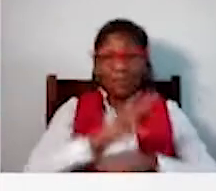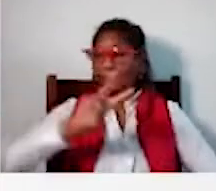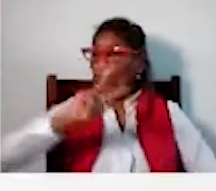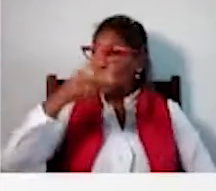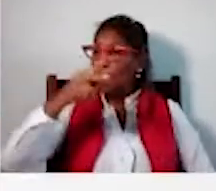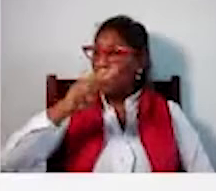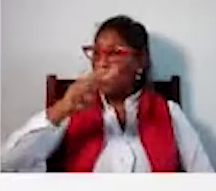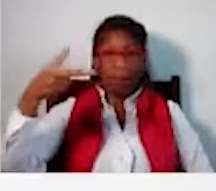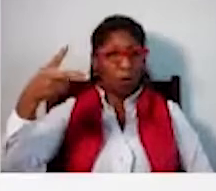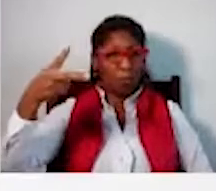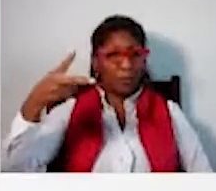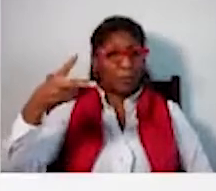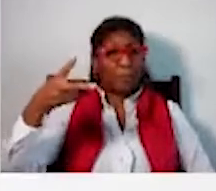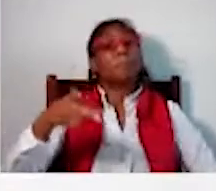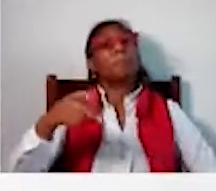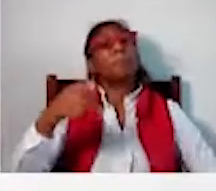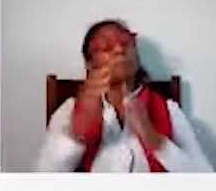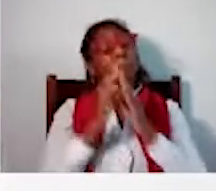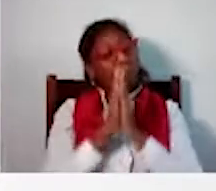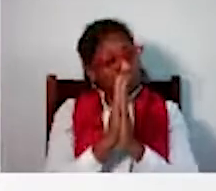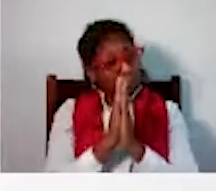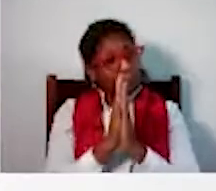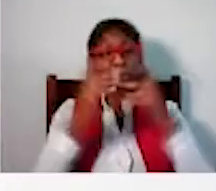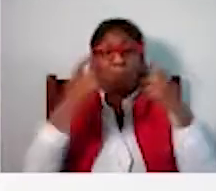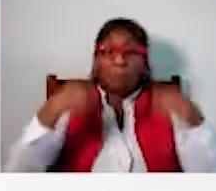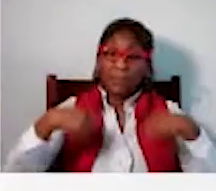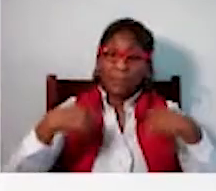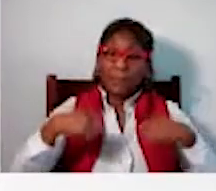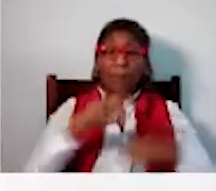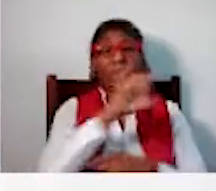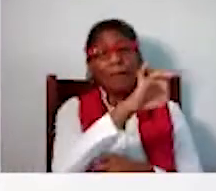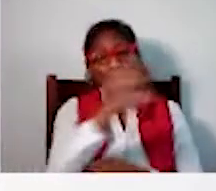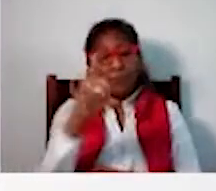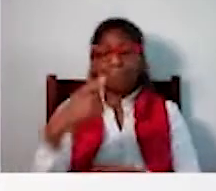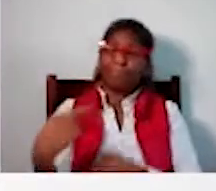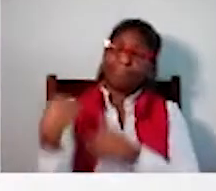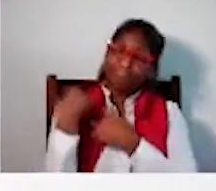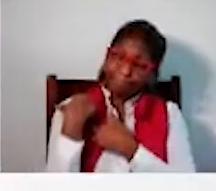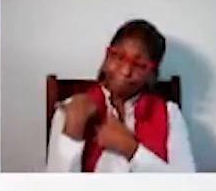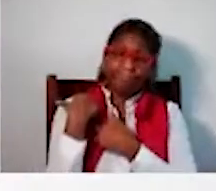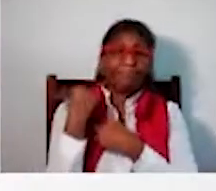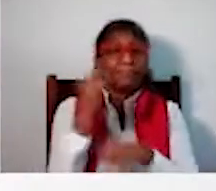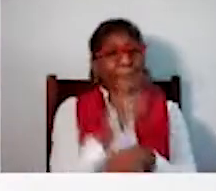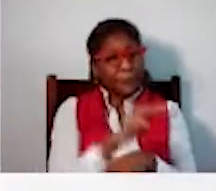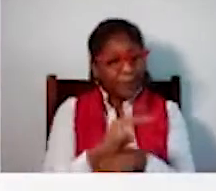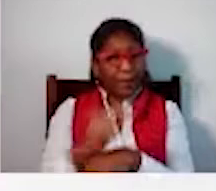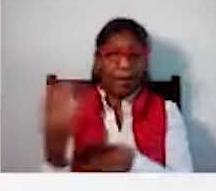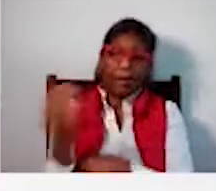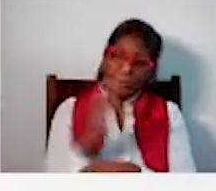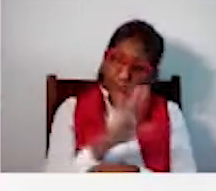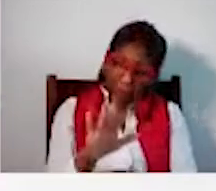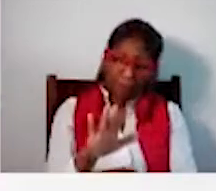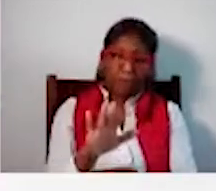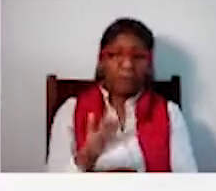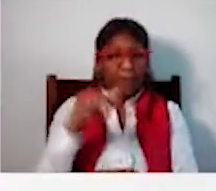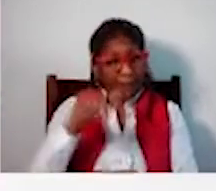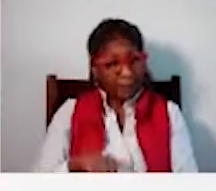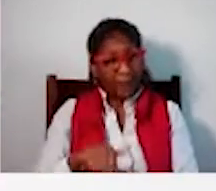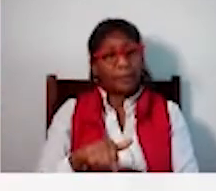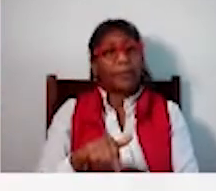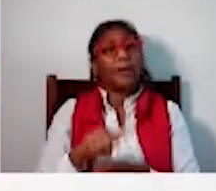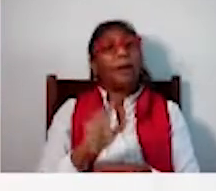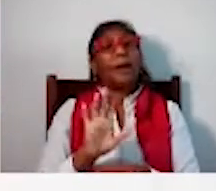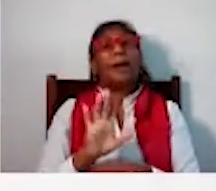a gente precisa da colaboração das pessoas, a gente precisa da participação de cada um dos gaúchos, ajudando a manter